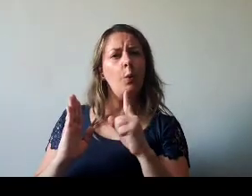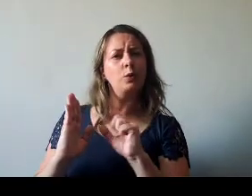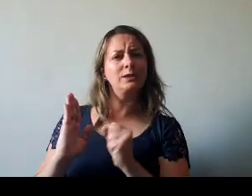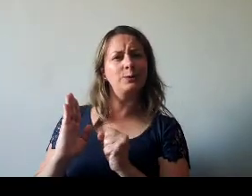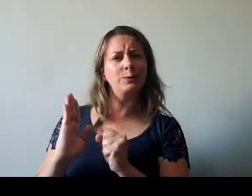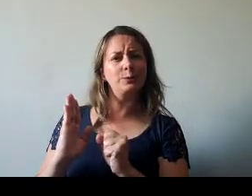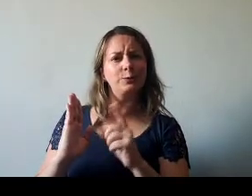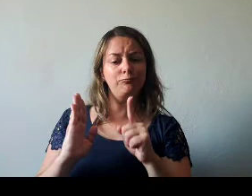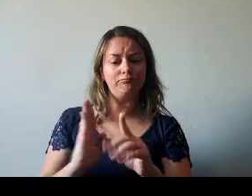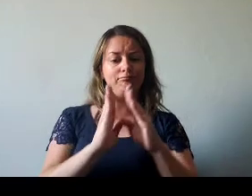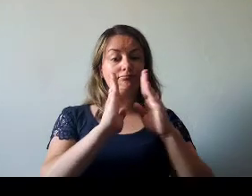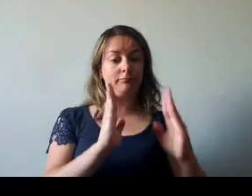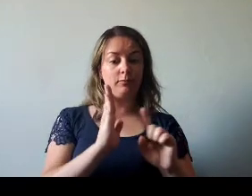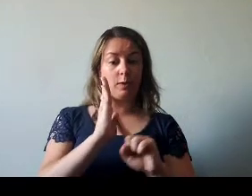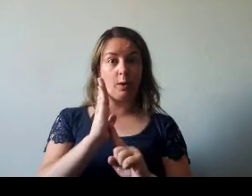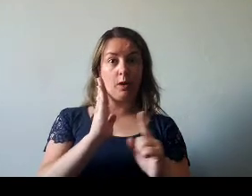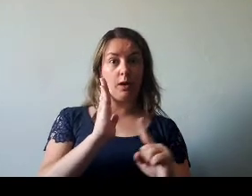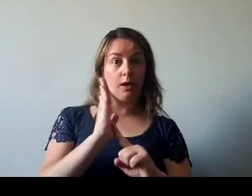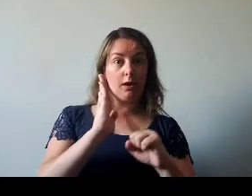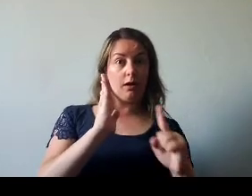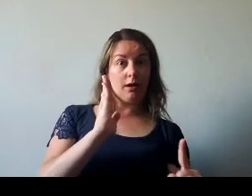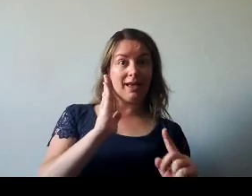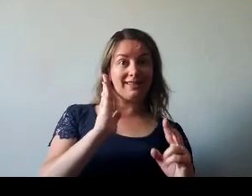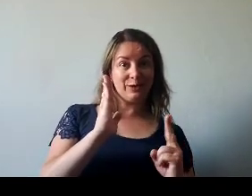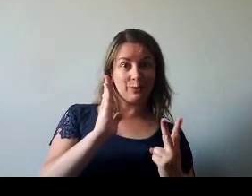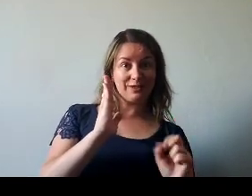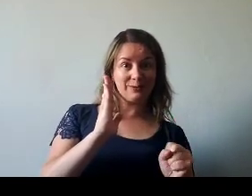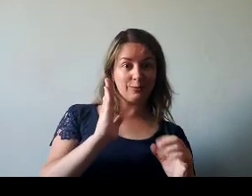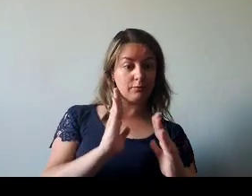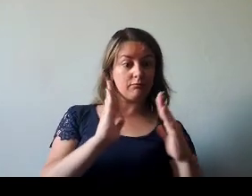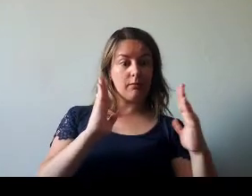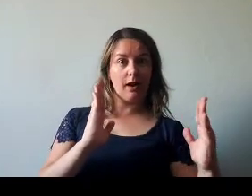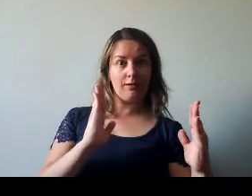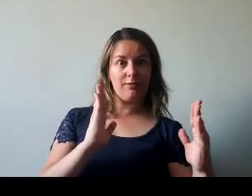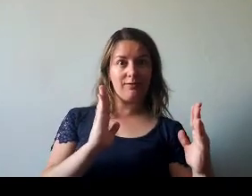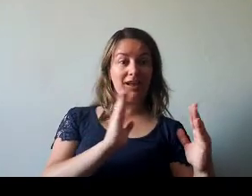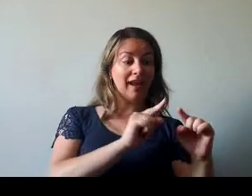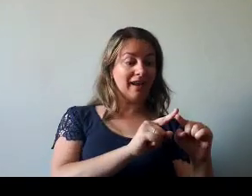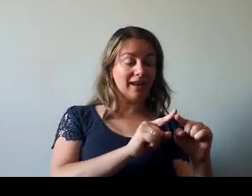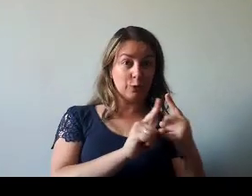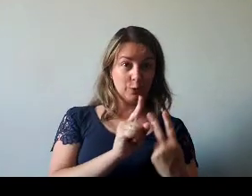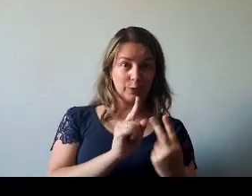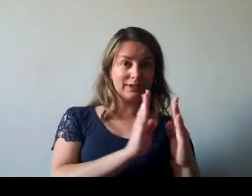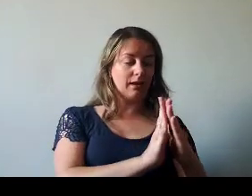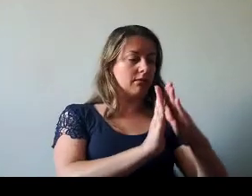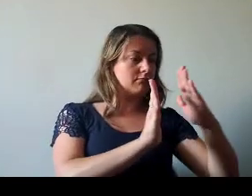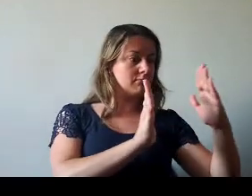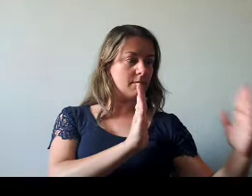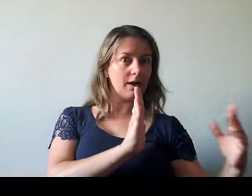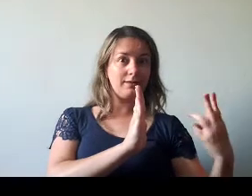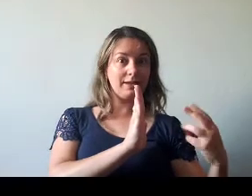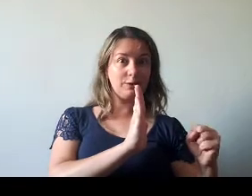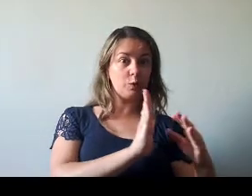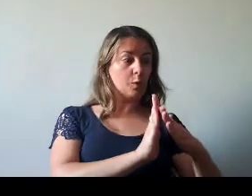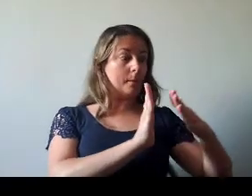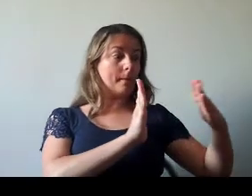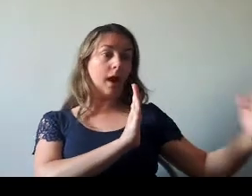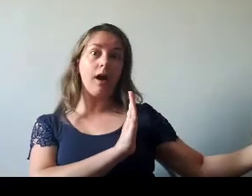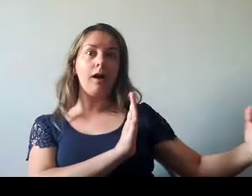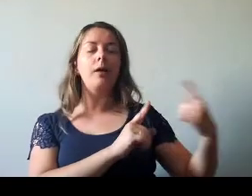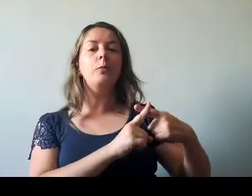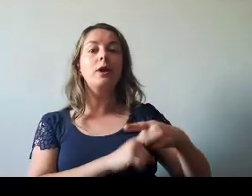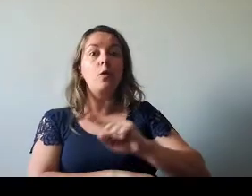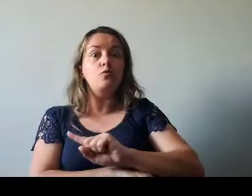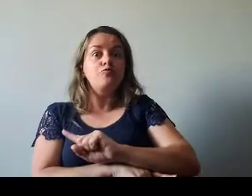2 já foi maior, e 2 para 3 maior ainda. Por quê? Porque a velocidade está aumentando, como a velocidade está aumentando, a